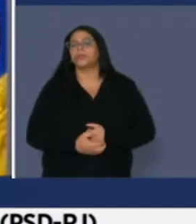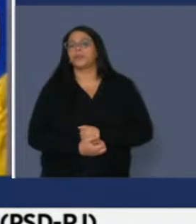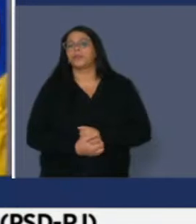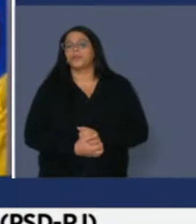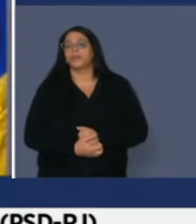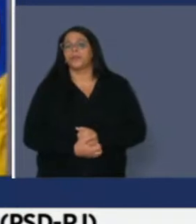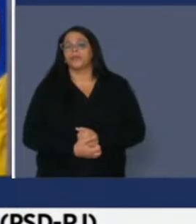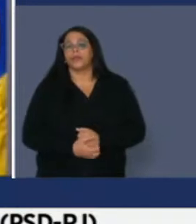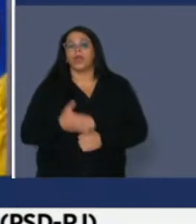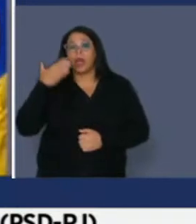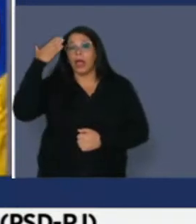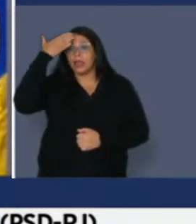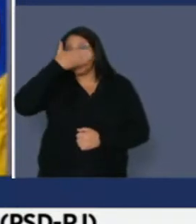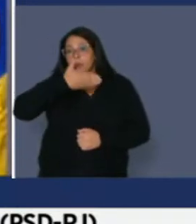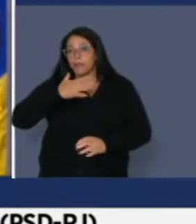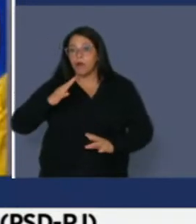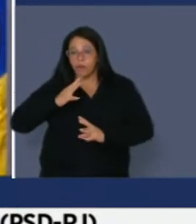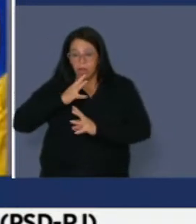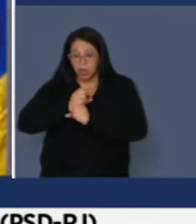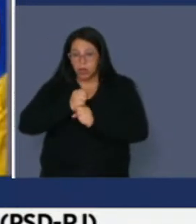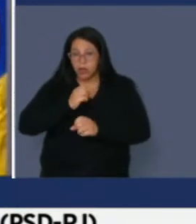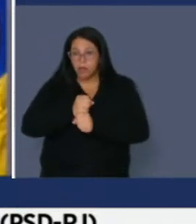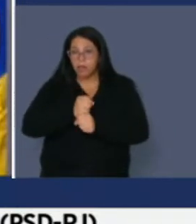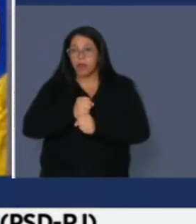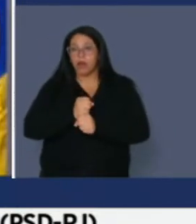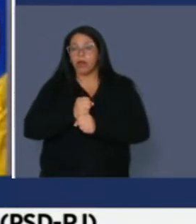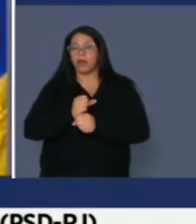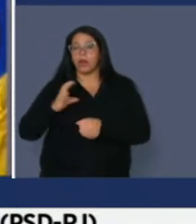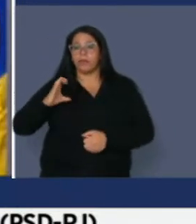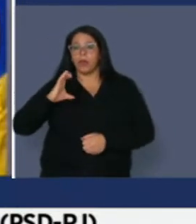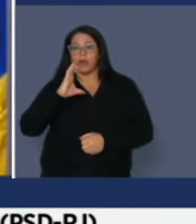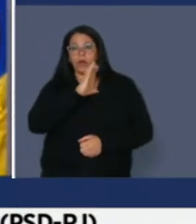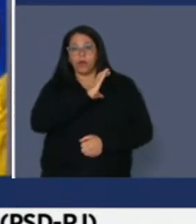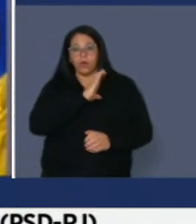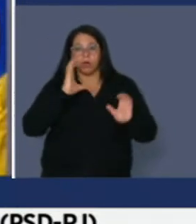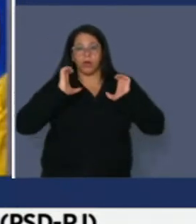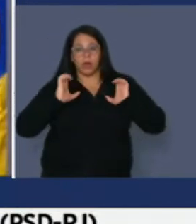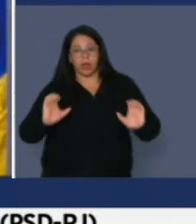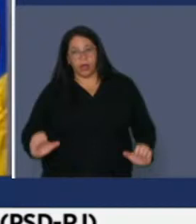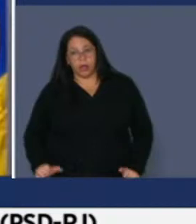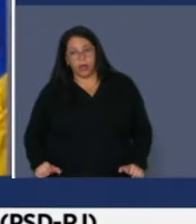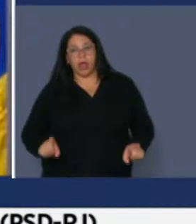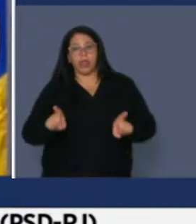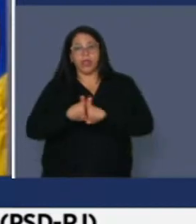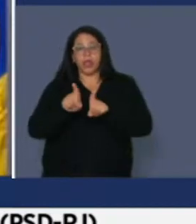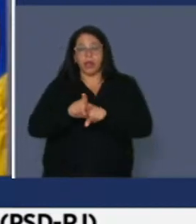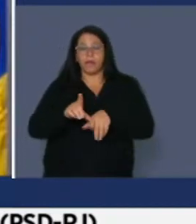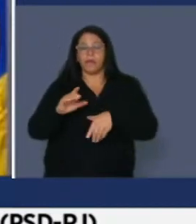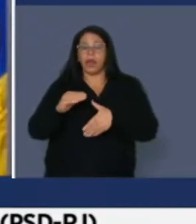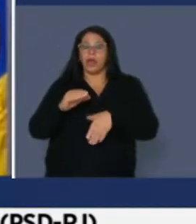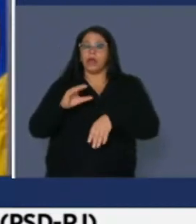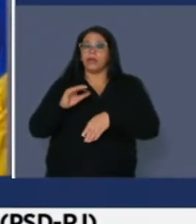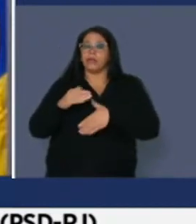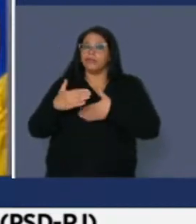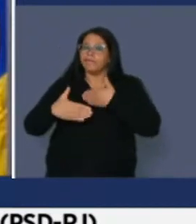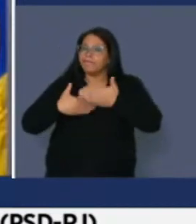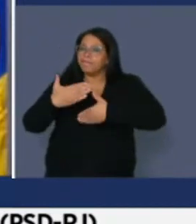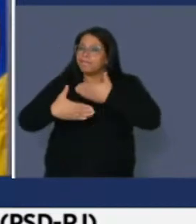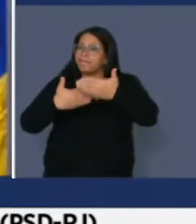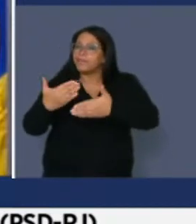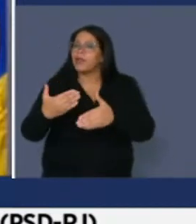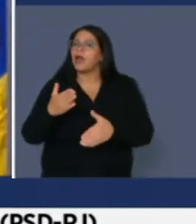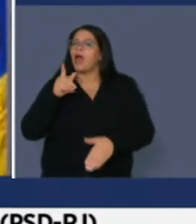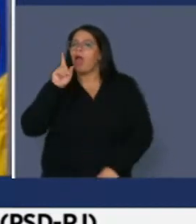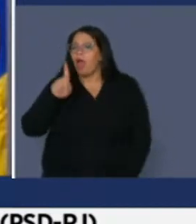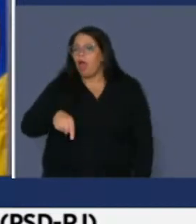As provas coletadas tanto pelo Conselho de Ética quanto no curso do processo criminal são aptas